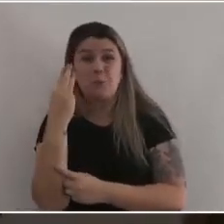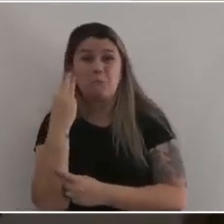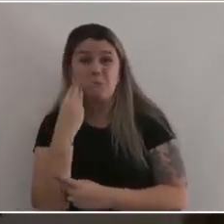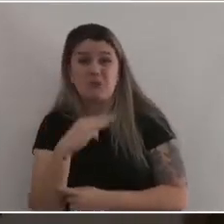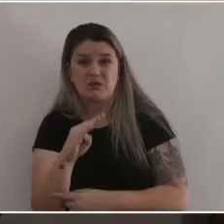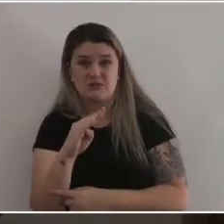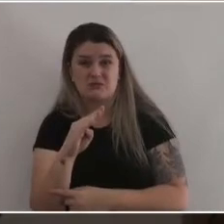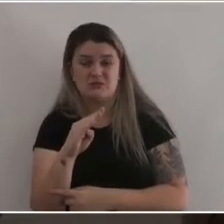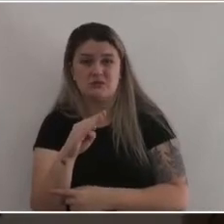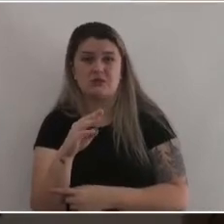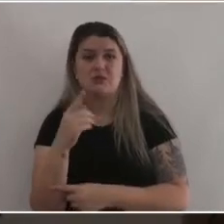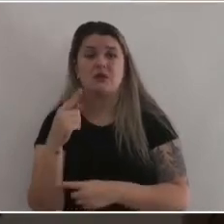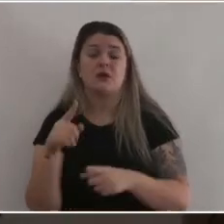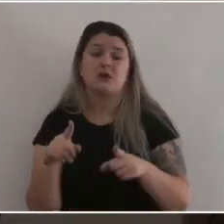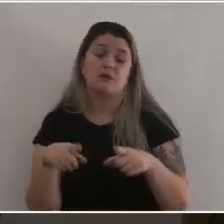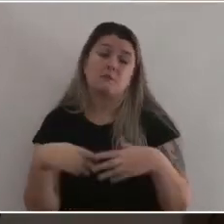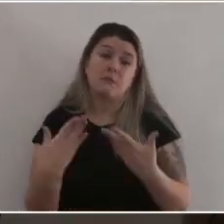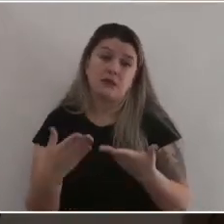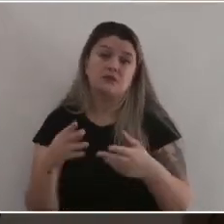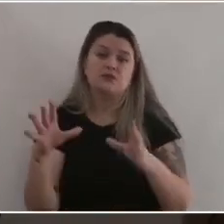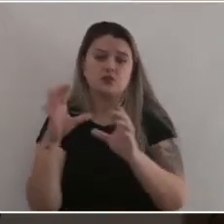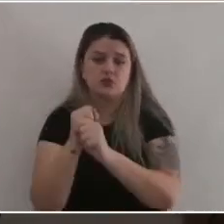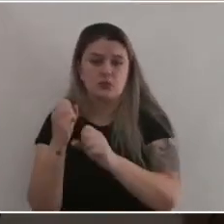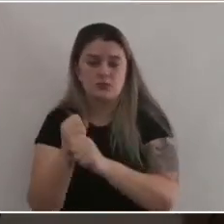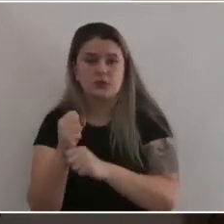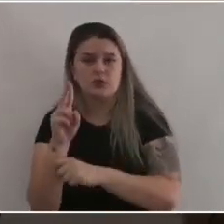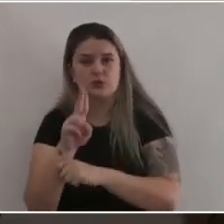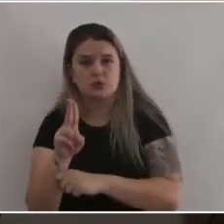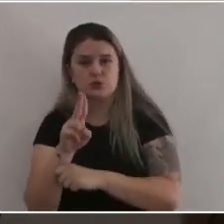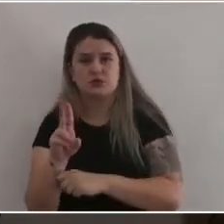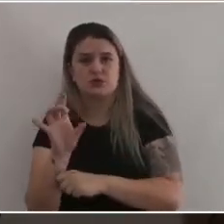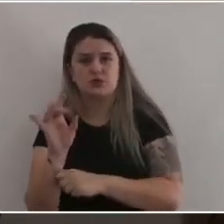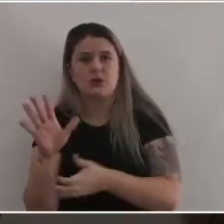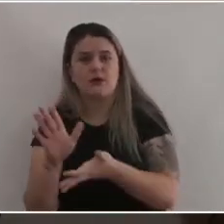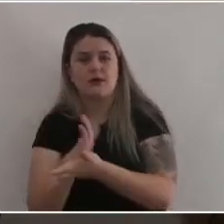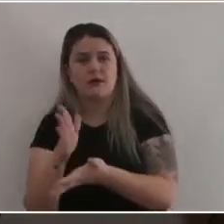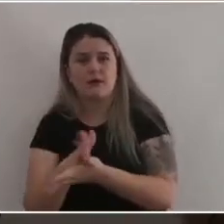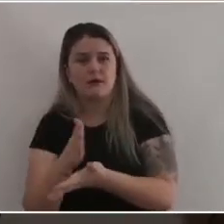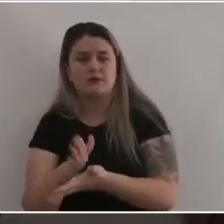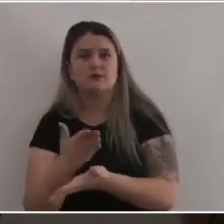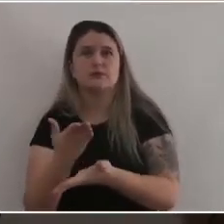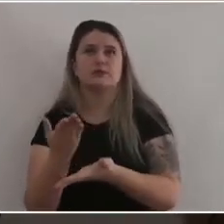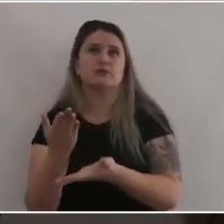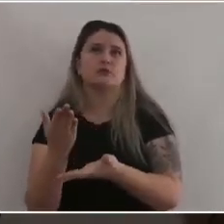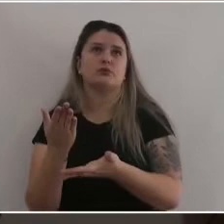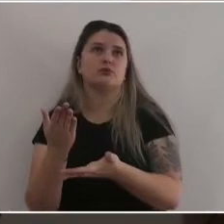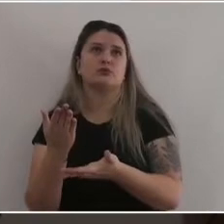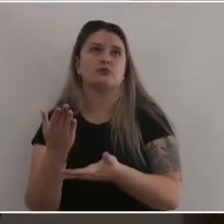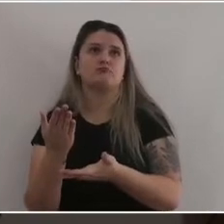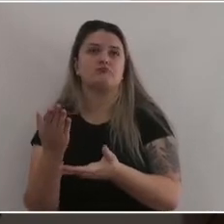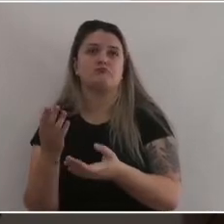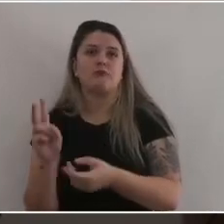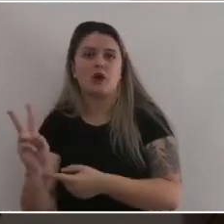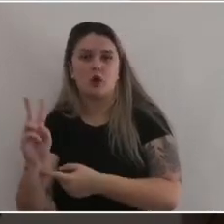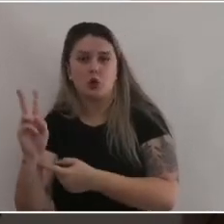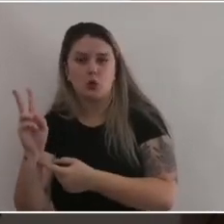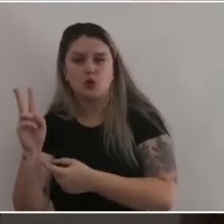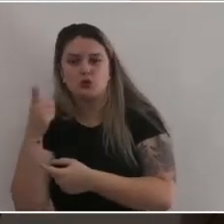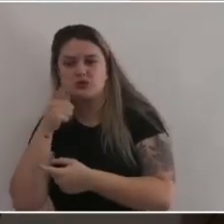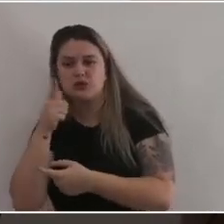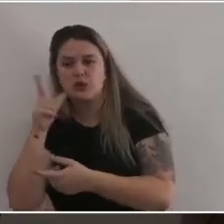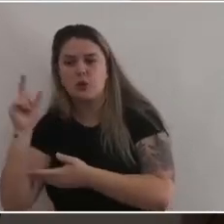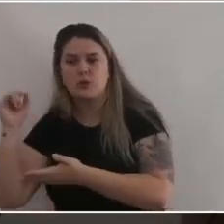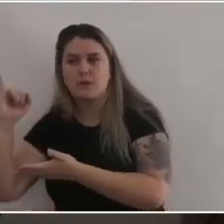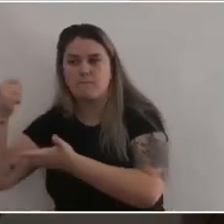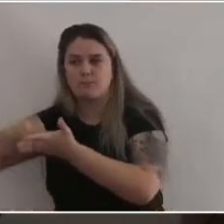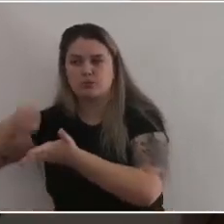31.708.000. Porém, para o cálculo, utiliza-se só os gastos com o valor arrecadado dos